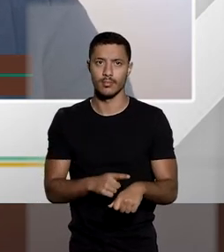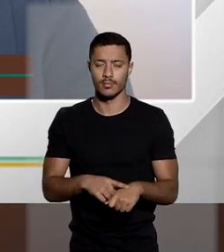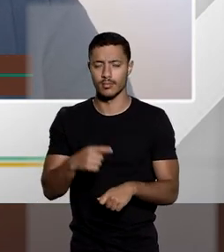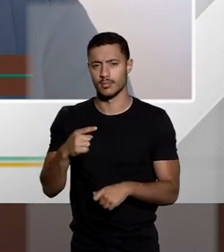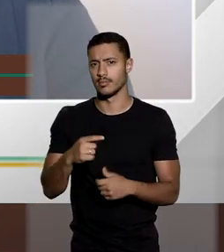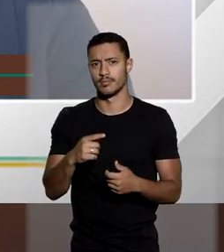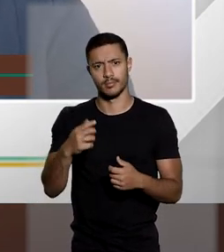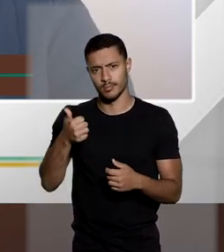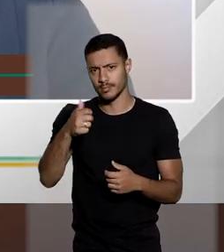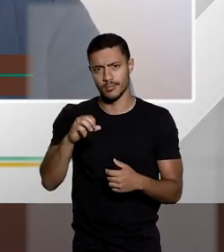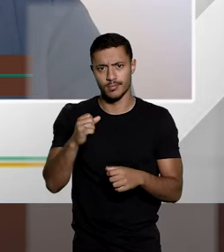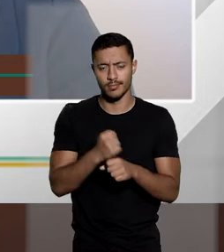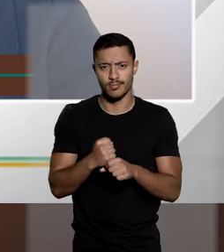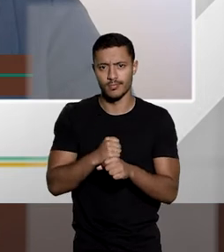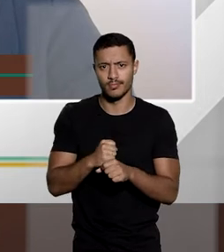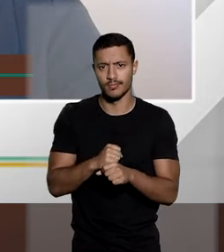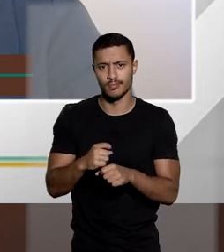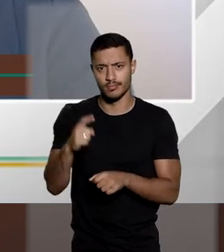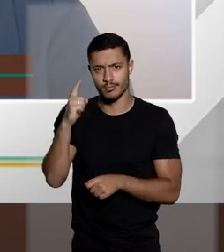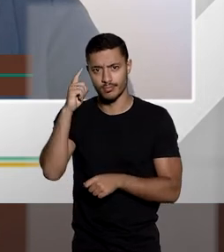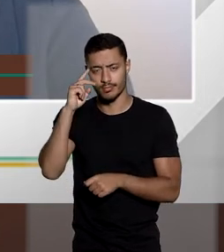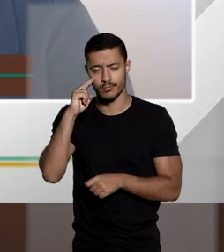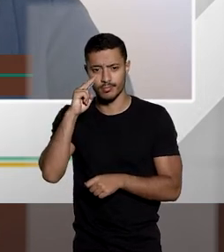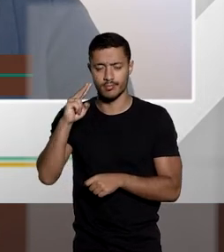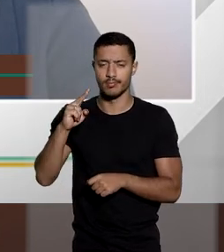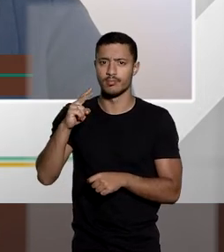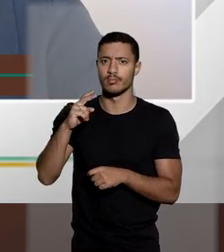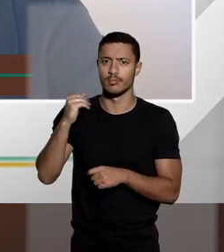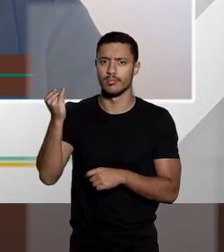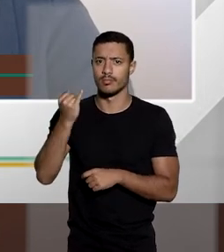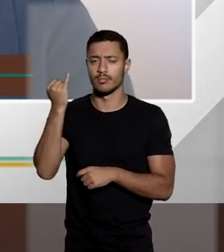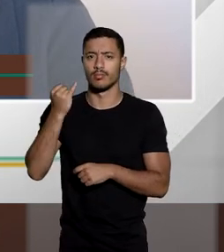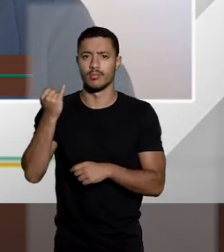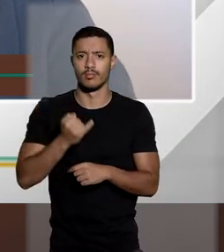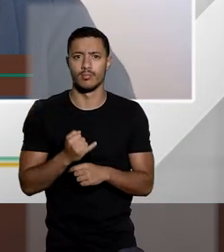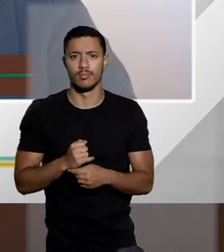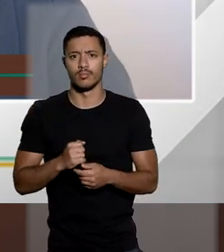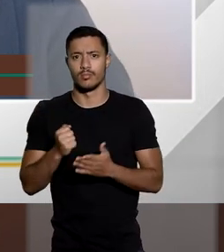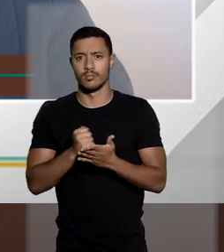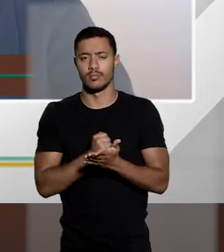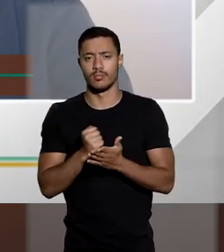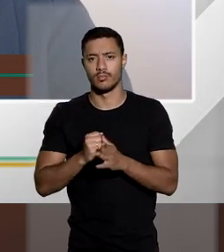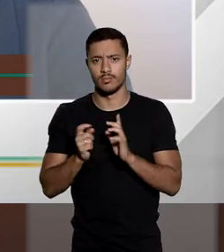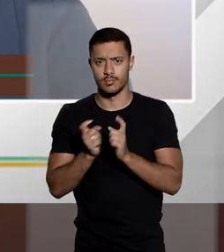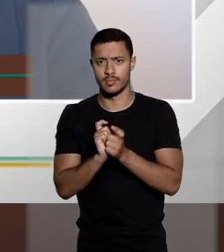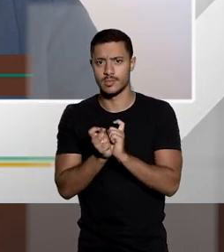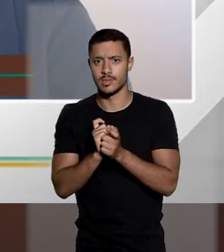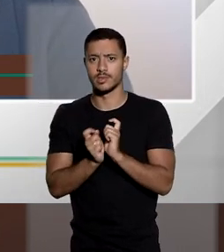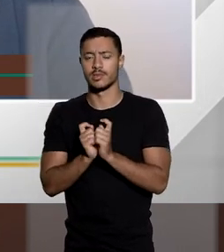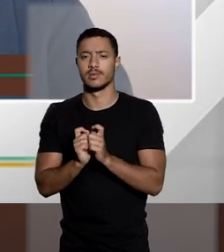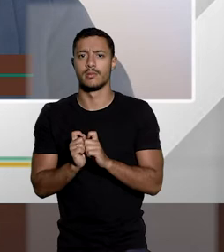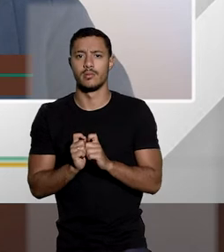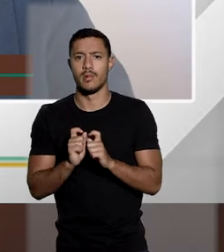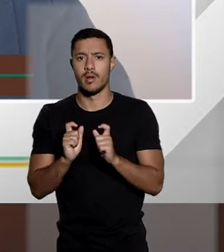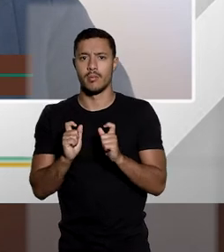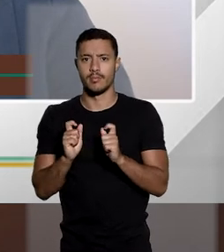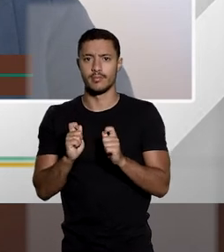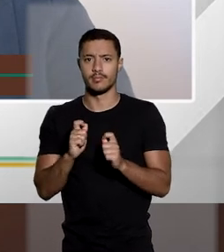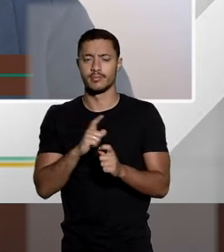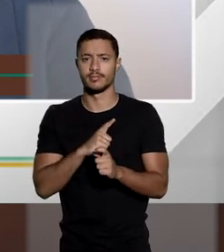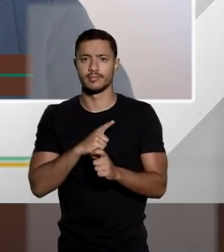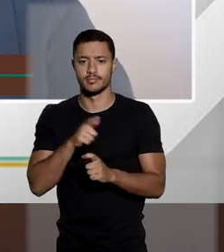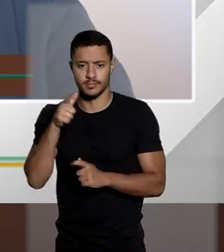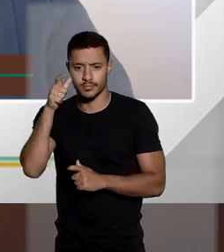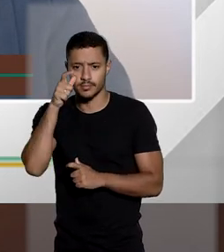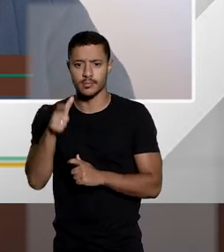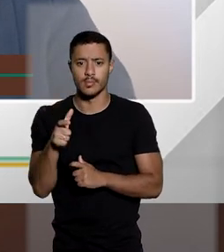A previsão agora, sim, muito importante, da matriz de risco nos contratos administrativos, em que há uma repartição